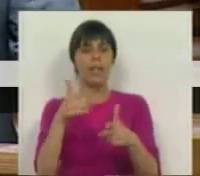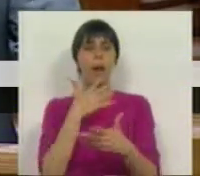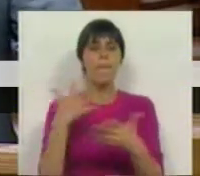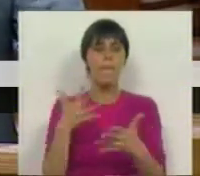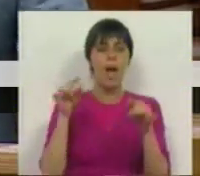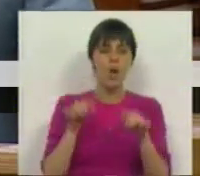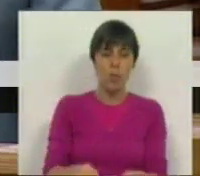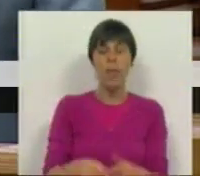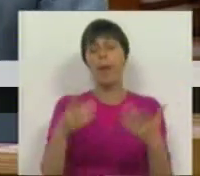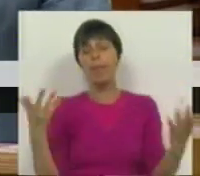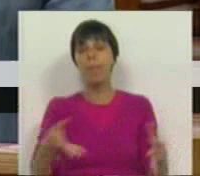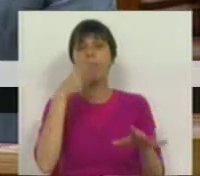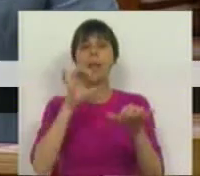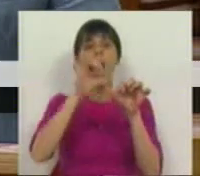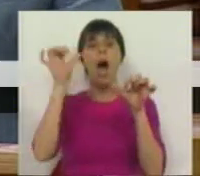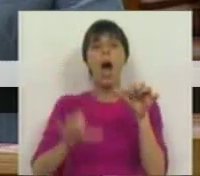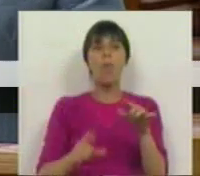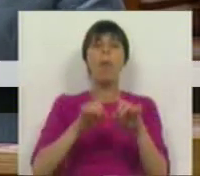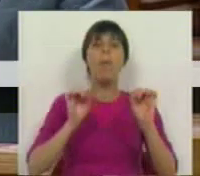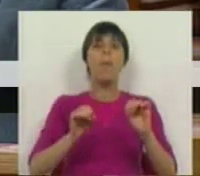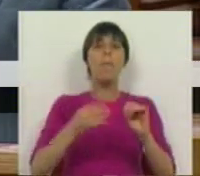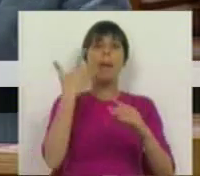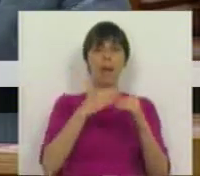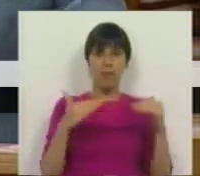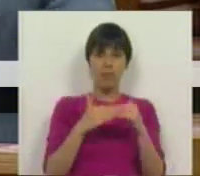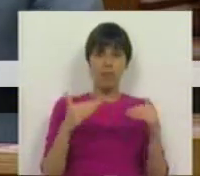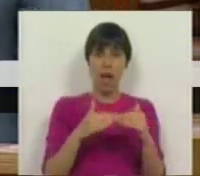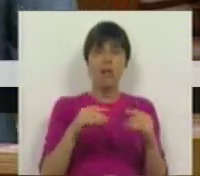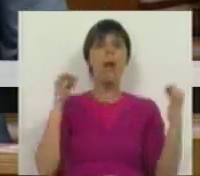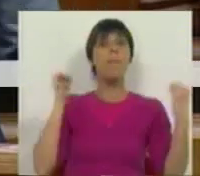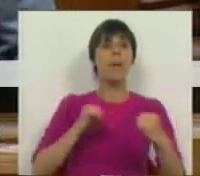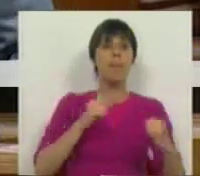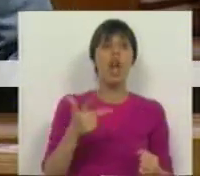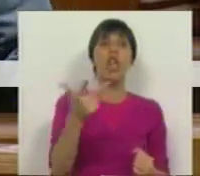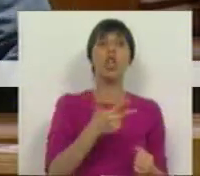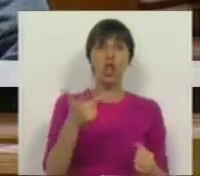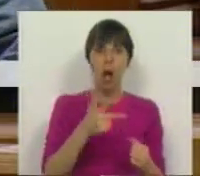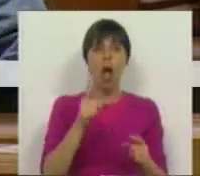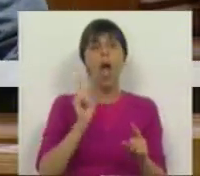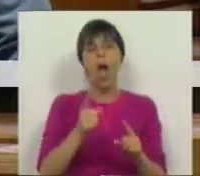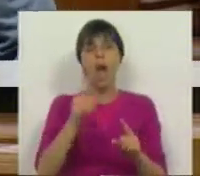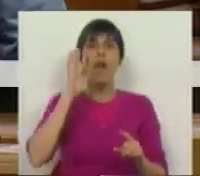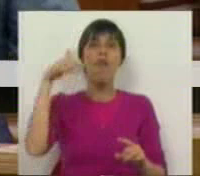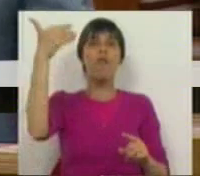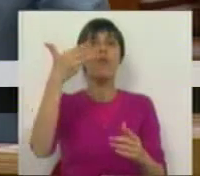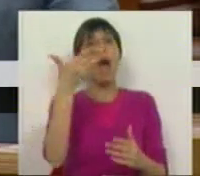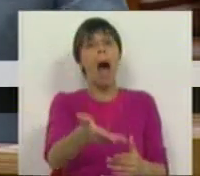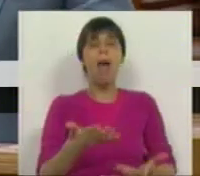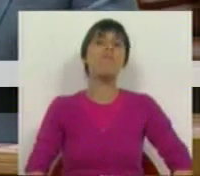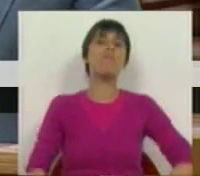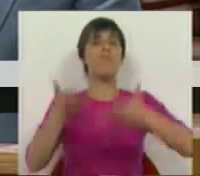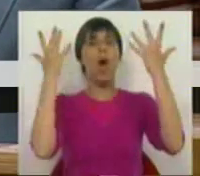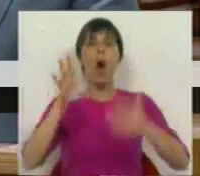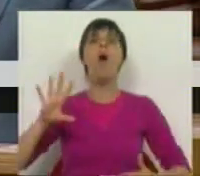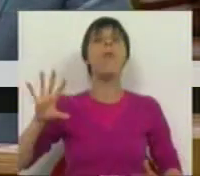maioria. Uma argumentação que passou de um primeiro momento em que o memorando da Troika era um achado do futuro, onde